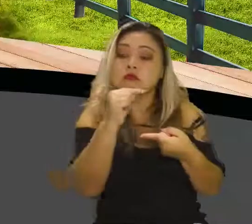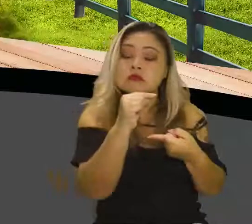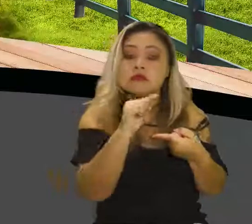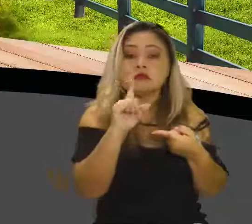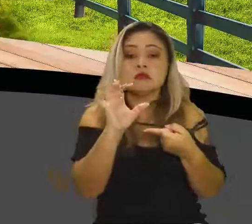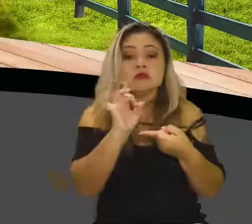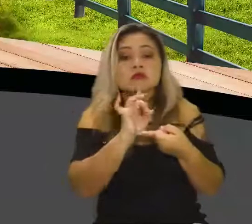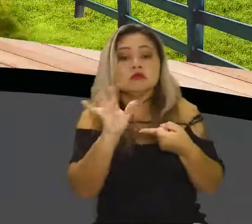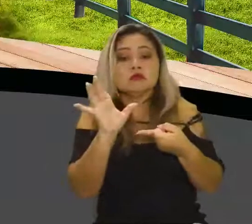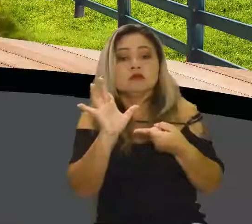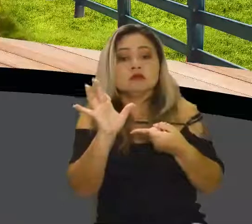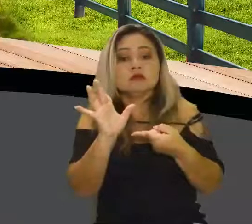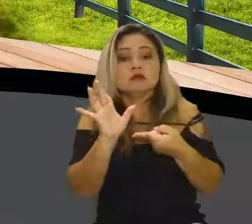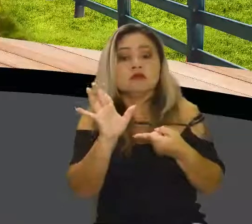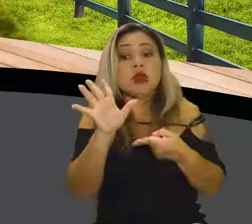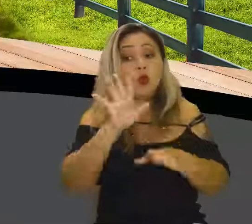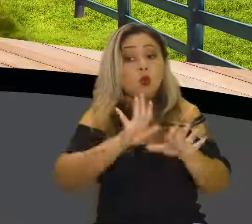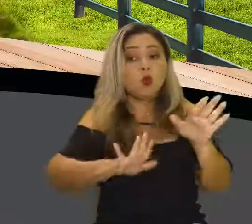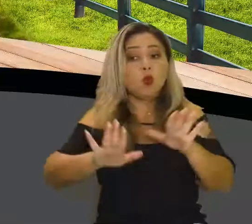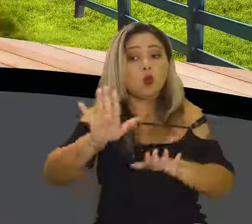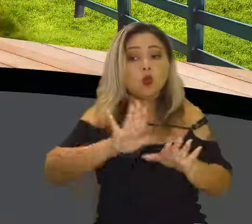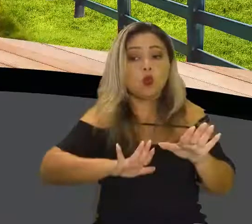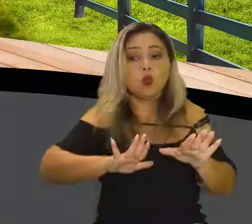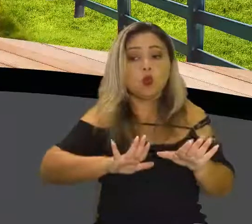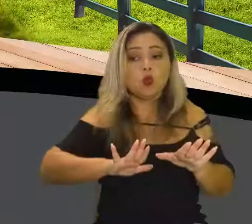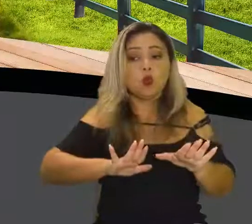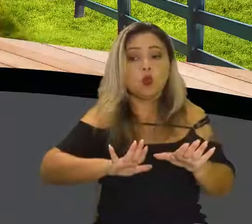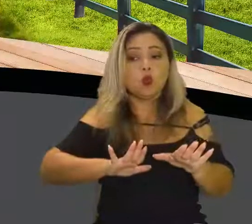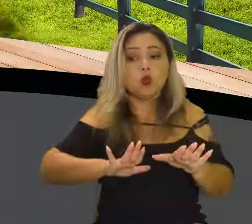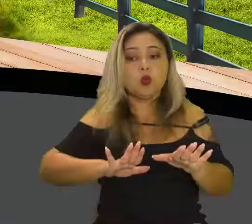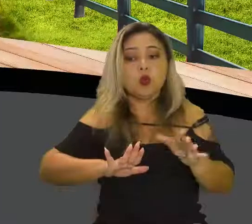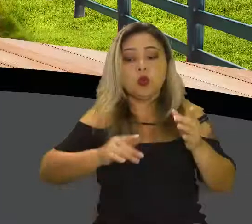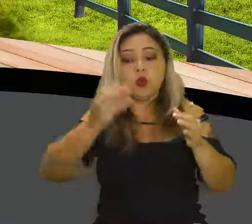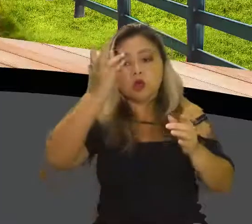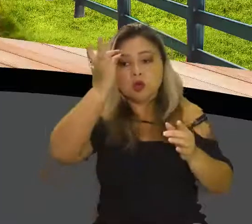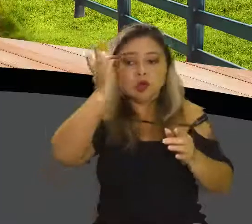que só tem que tomar muito cuidado com o processo de